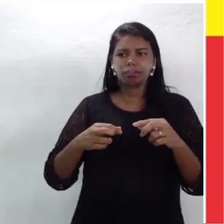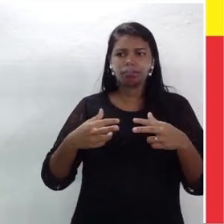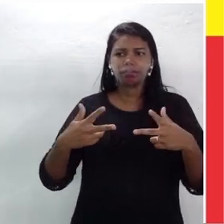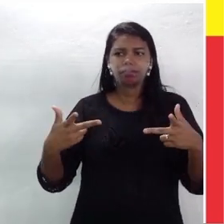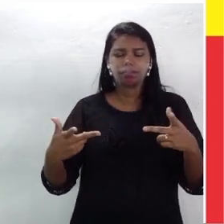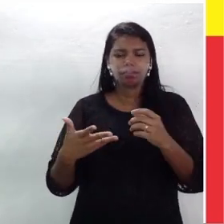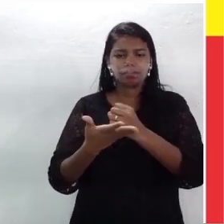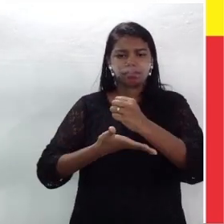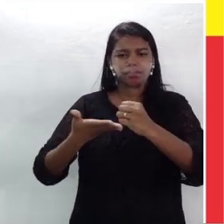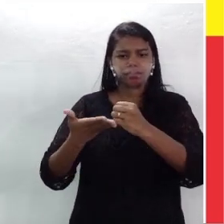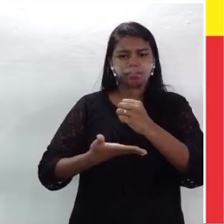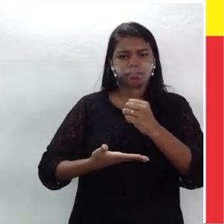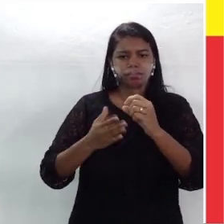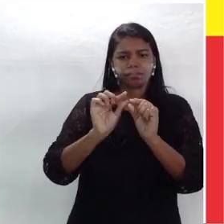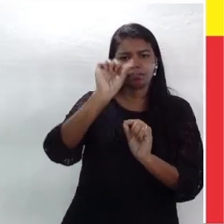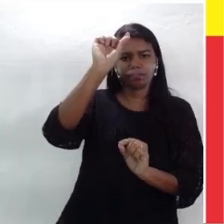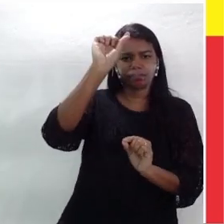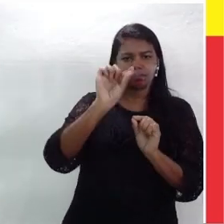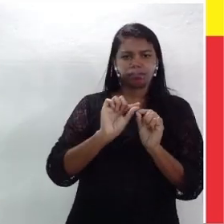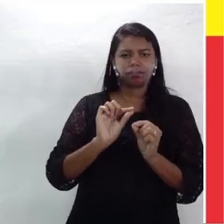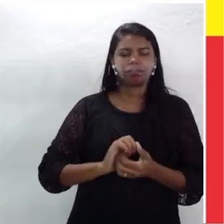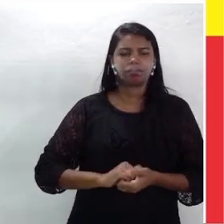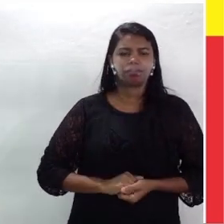suas bases pela altura.